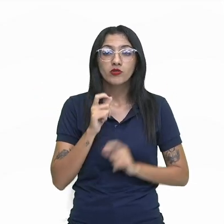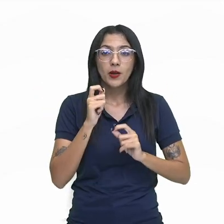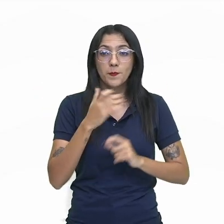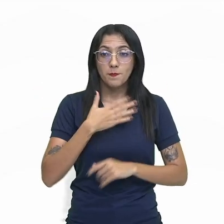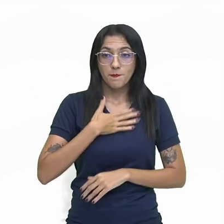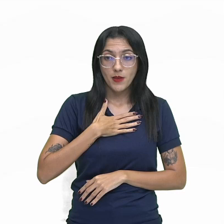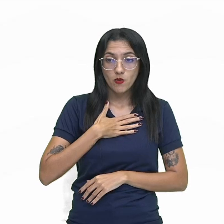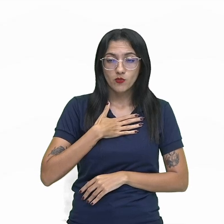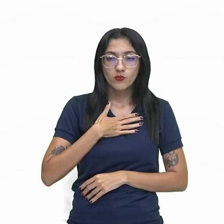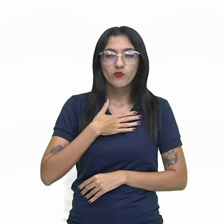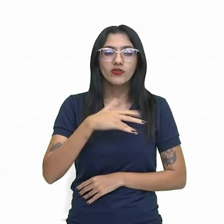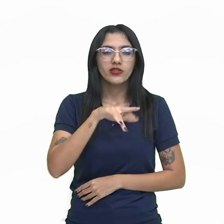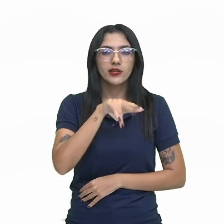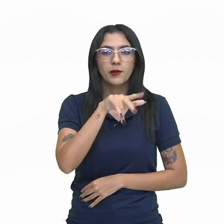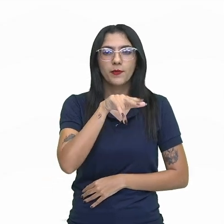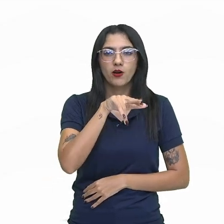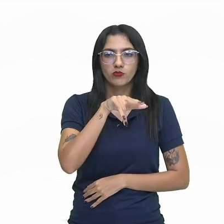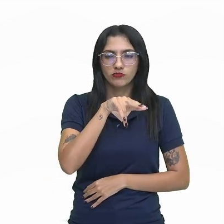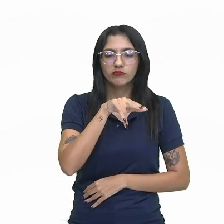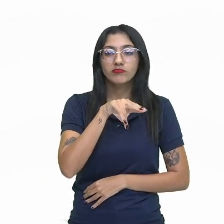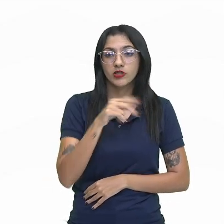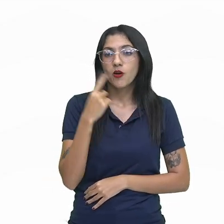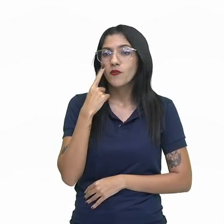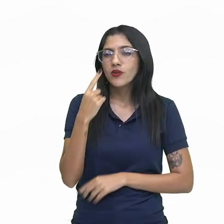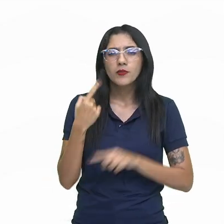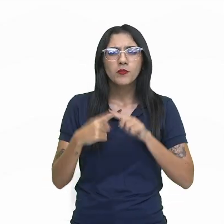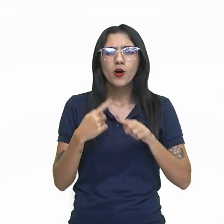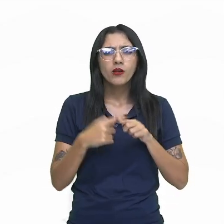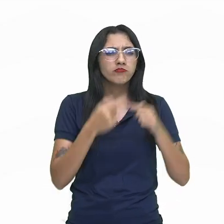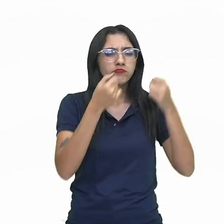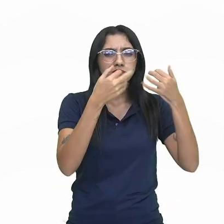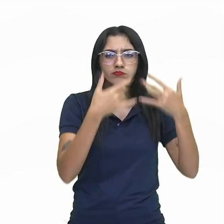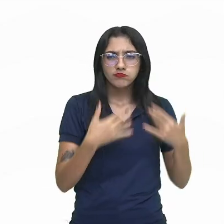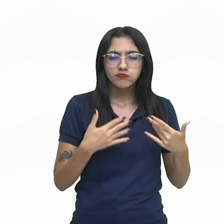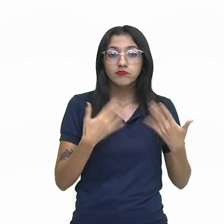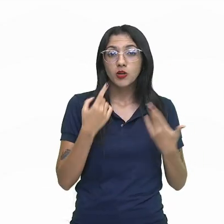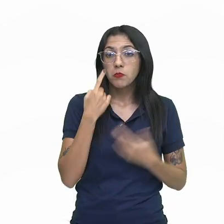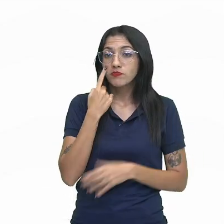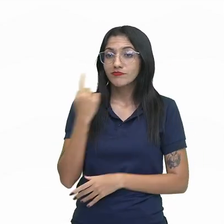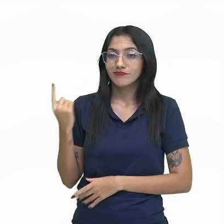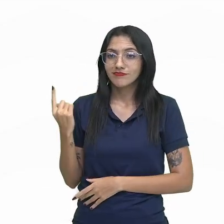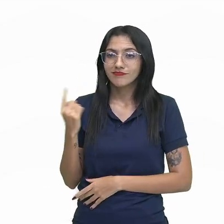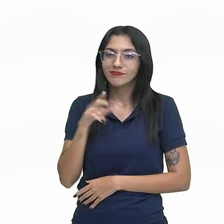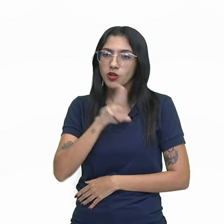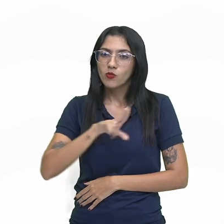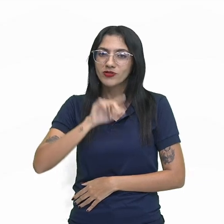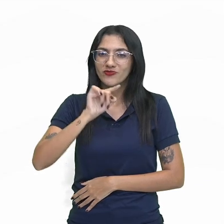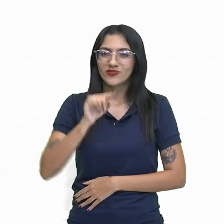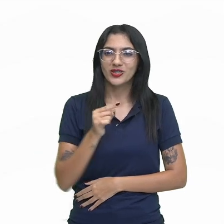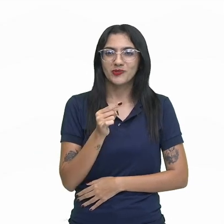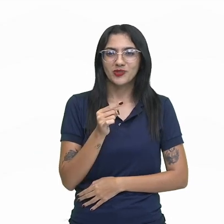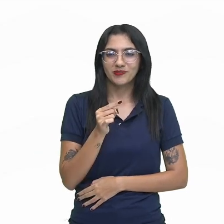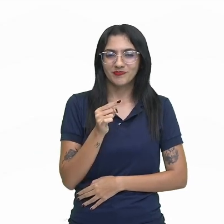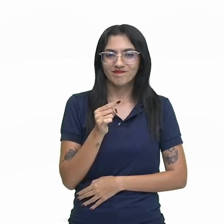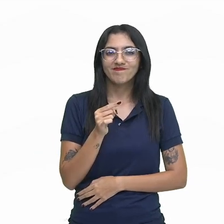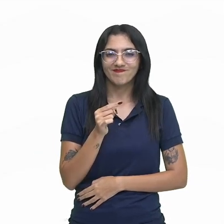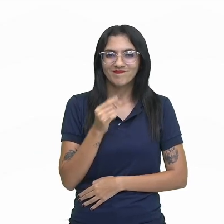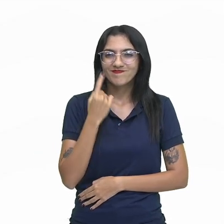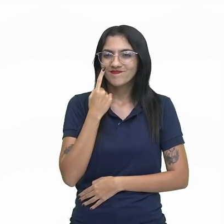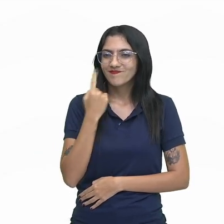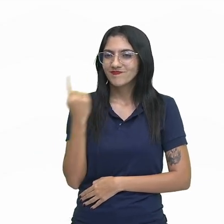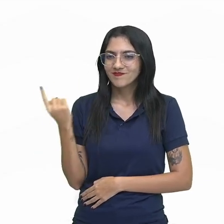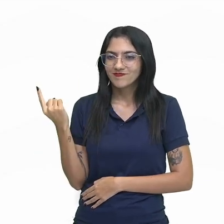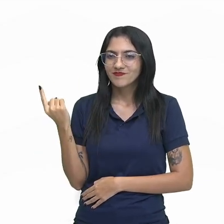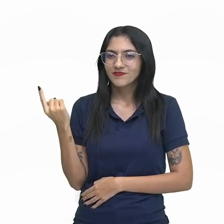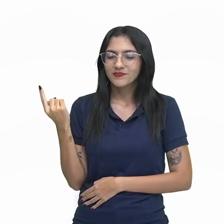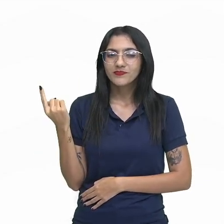mais uma explicação. E por que eu sei disso que eu quis dar uma explicação? Porque está entre vírgula. Né? Então, eu tenho